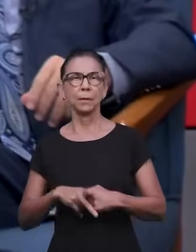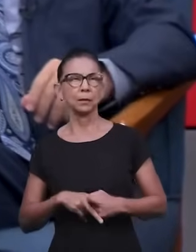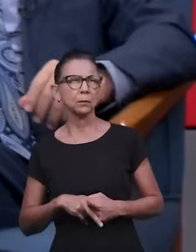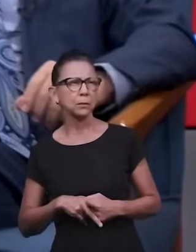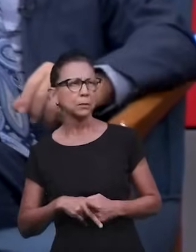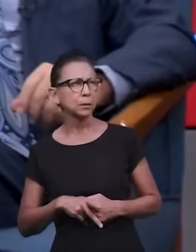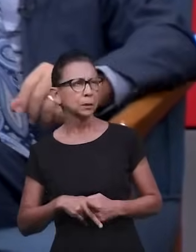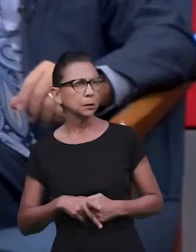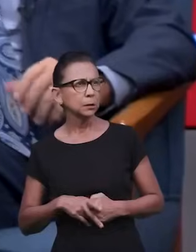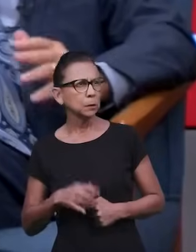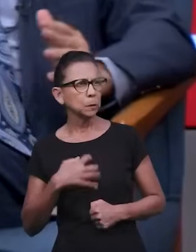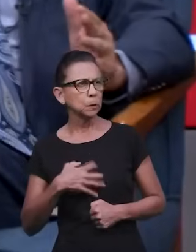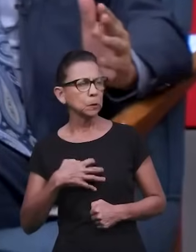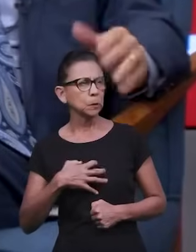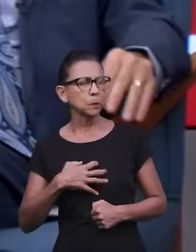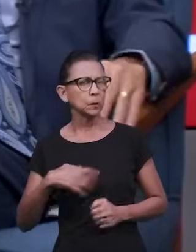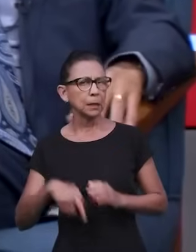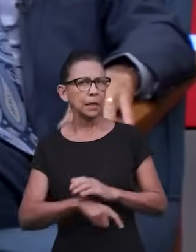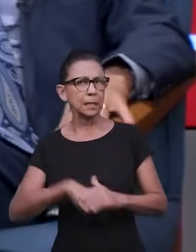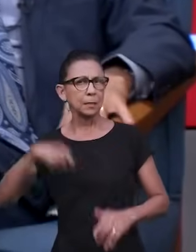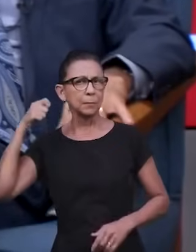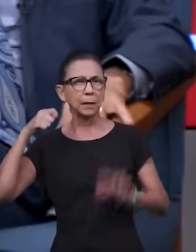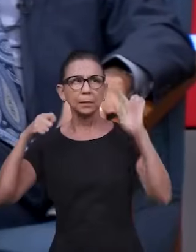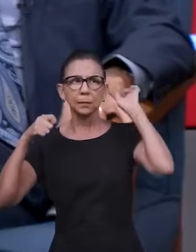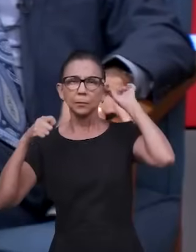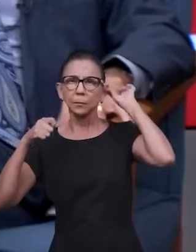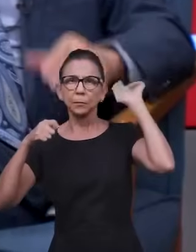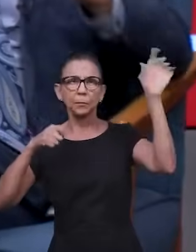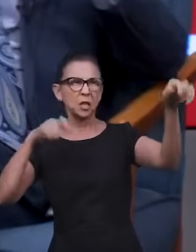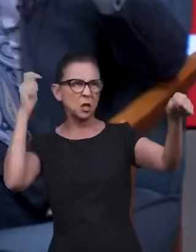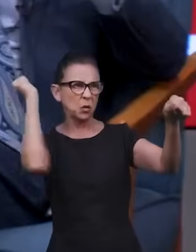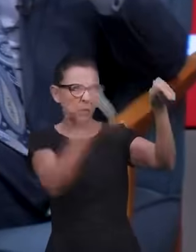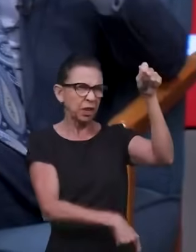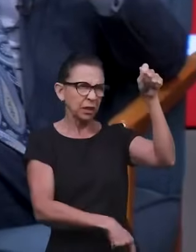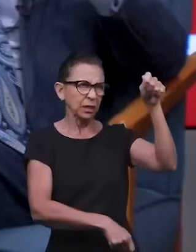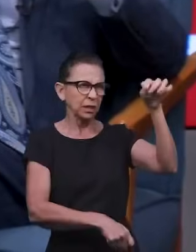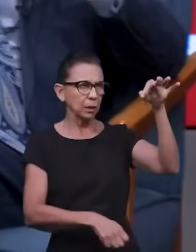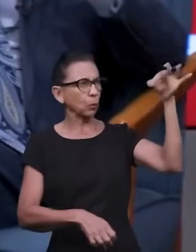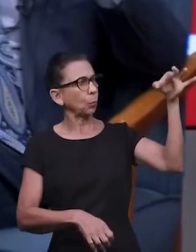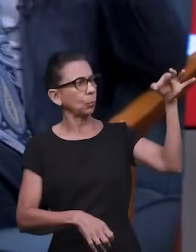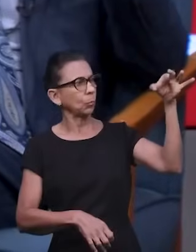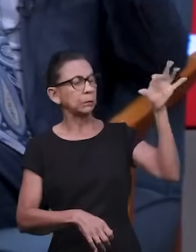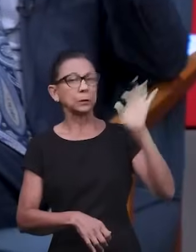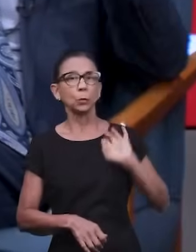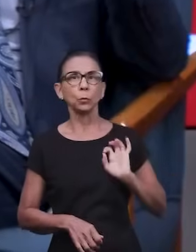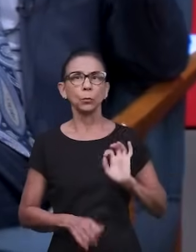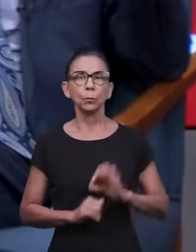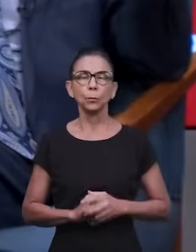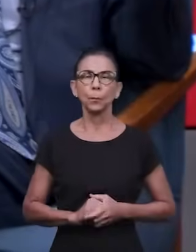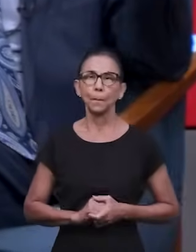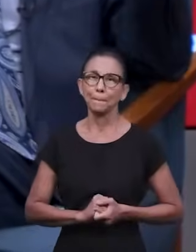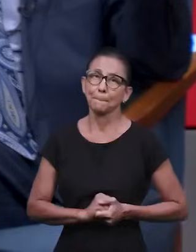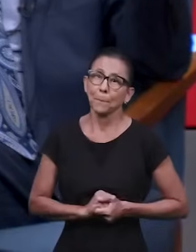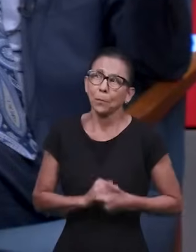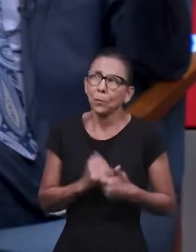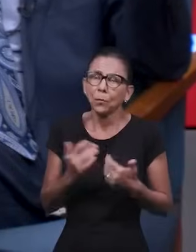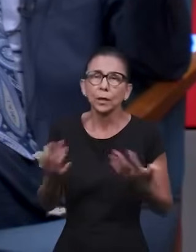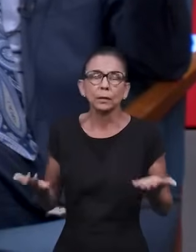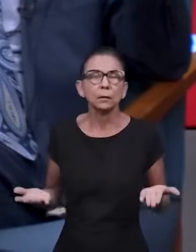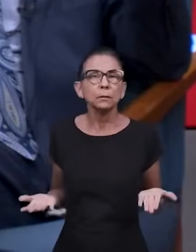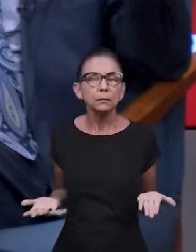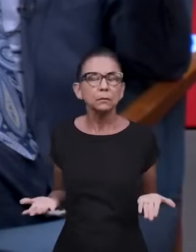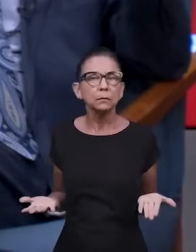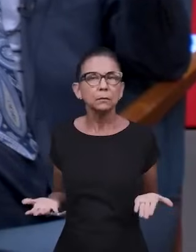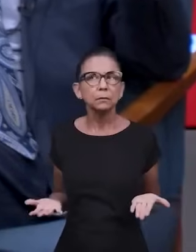a você será que Pedro que era pescador Pedro não era soldado